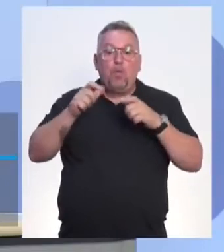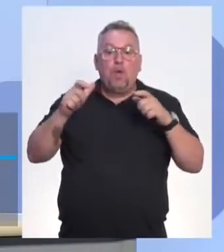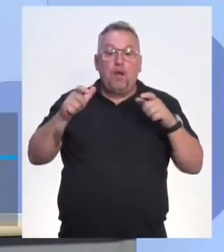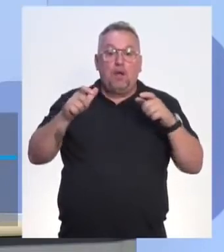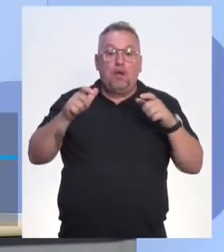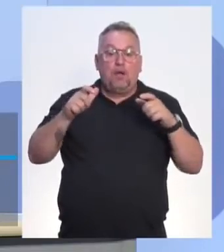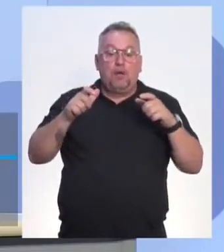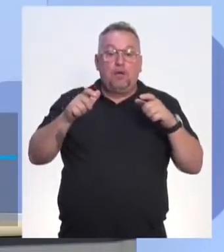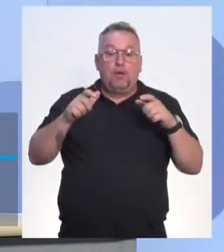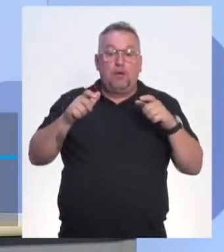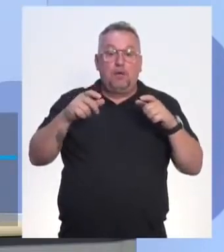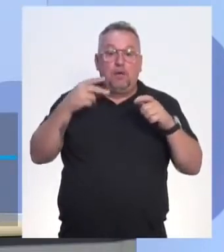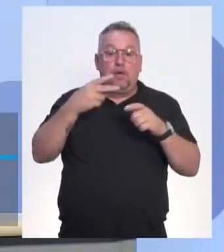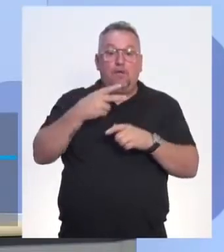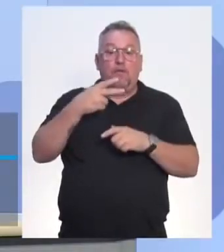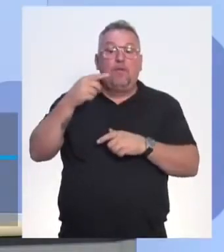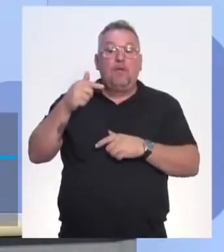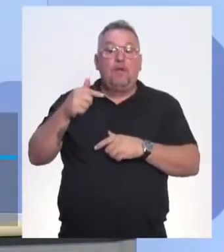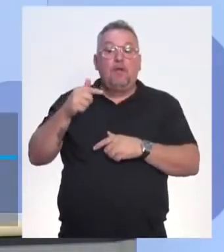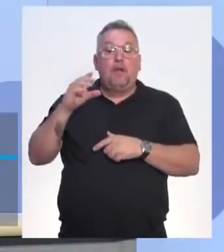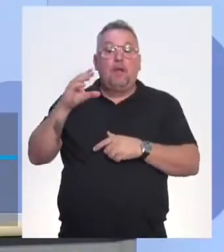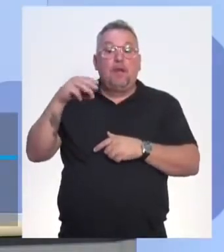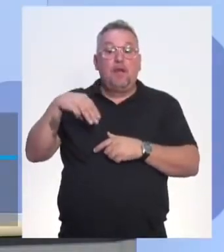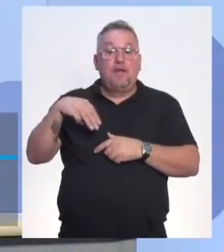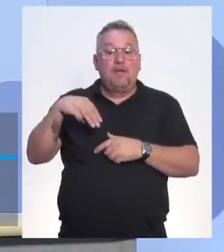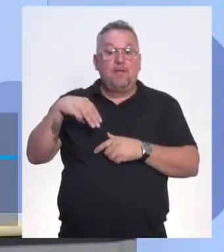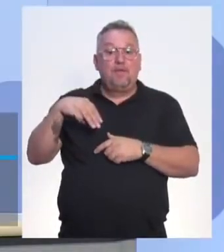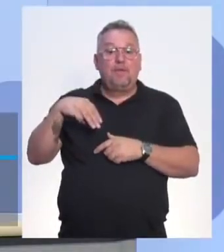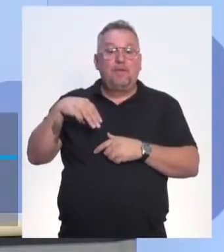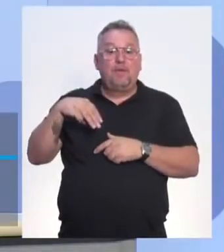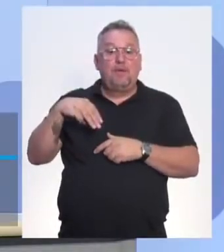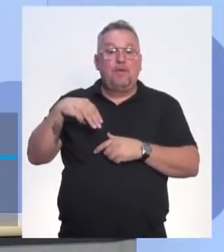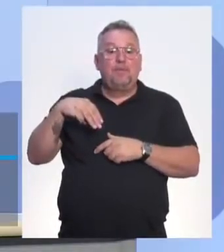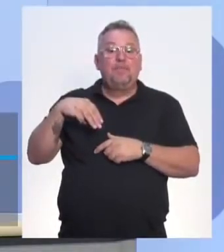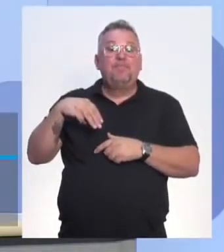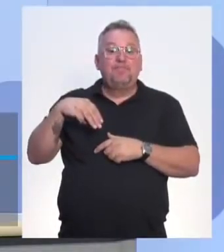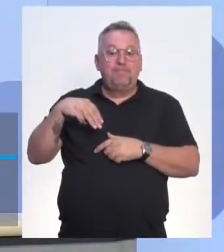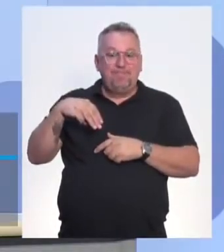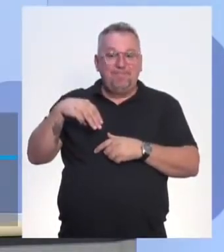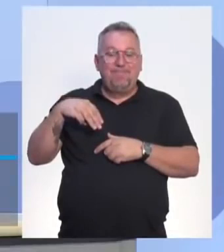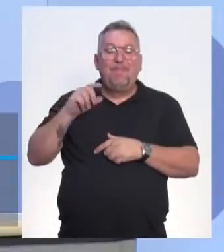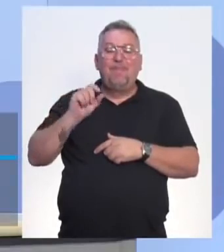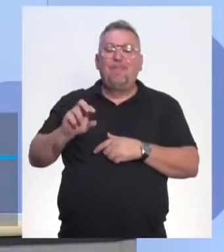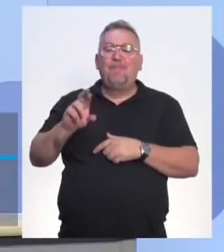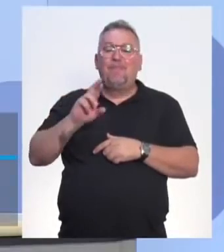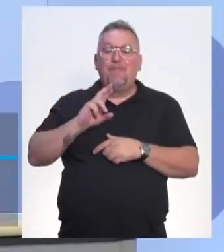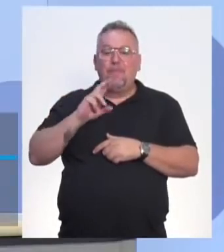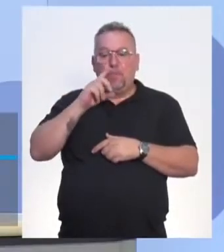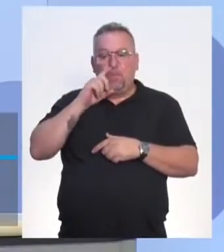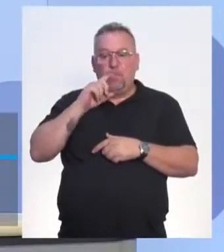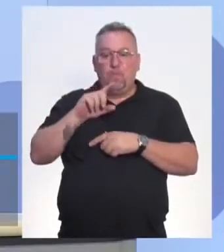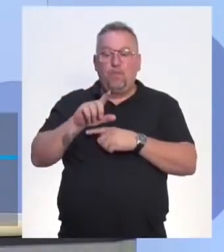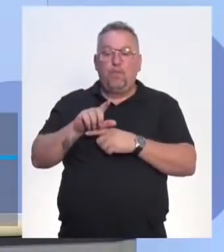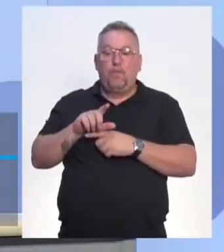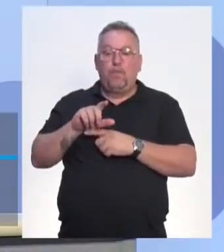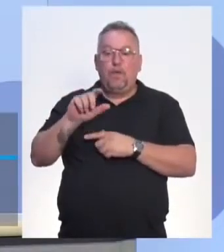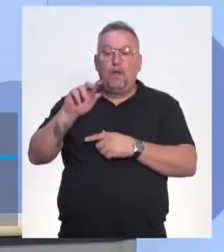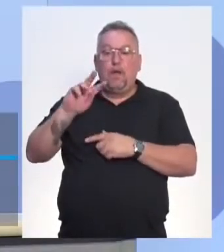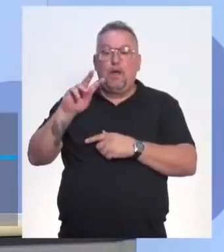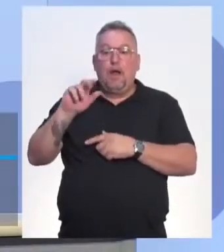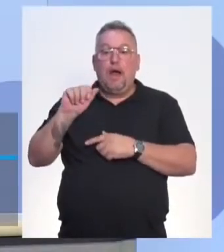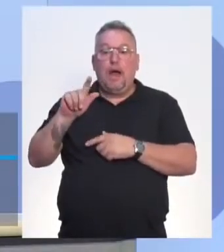lado dá 27 centímetros. Isto mesmo. E quem respondeu isso foi a aluna